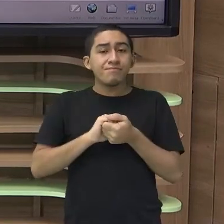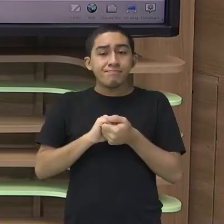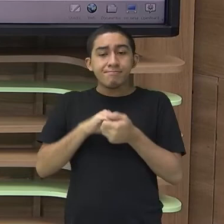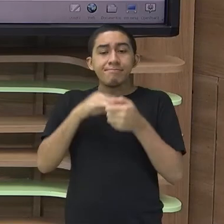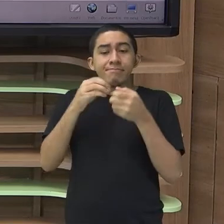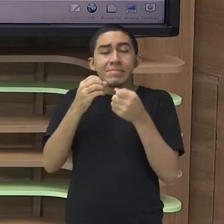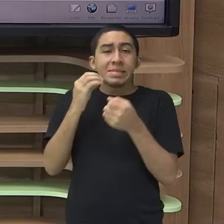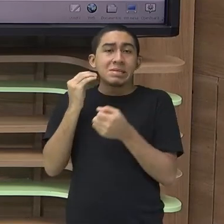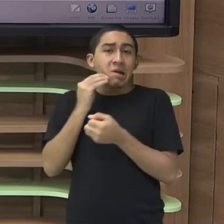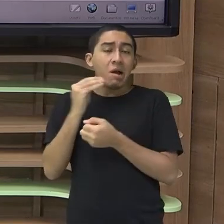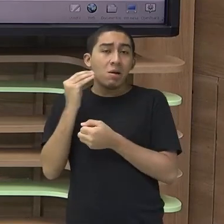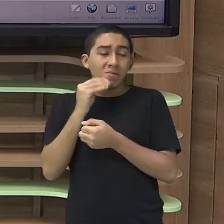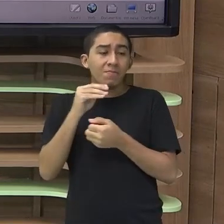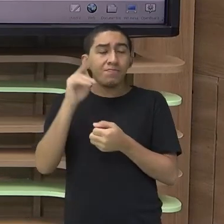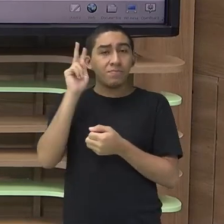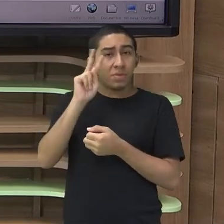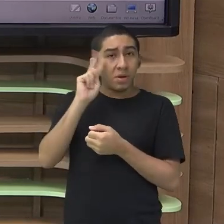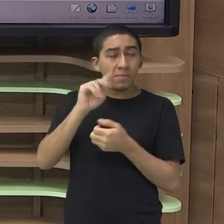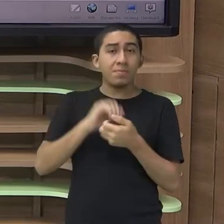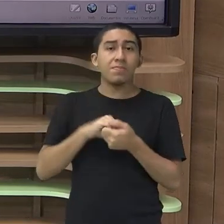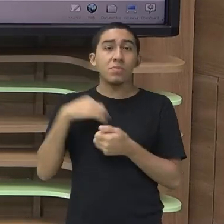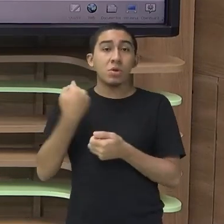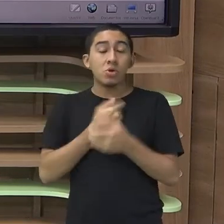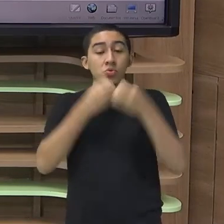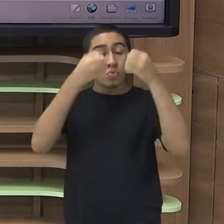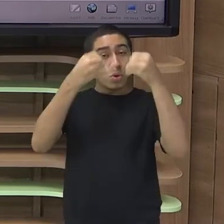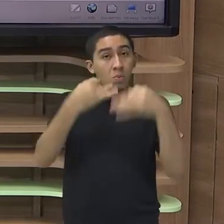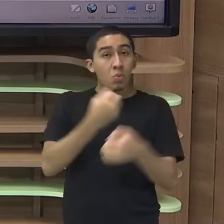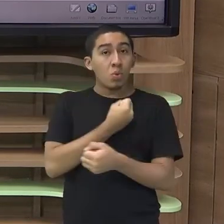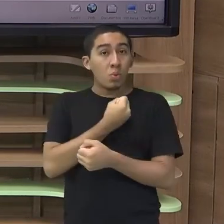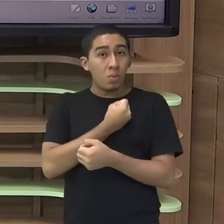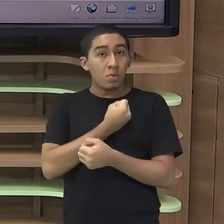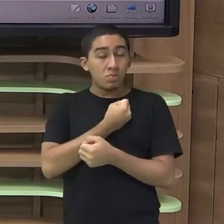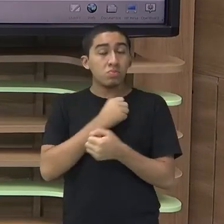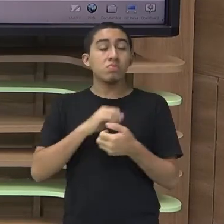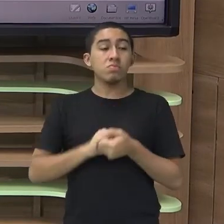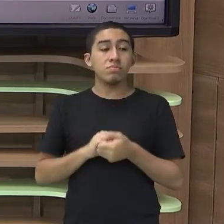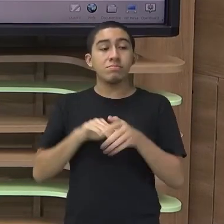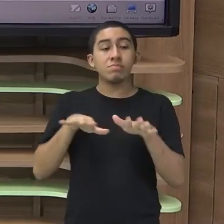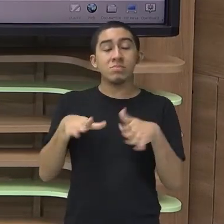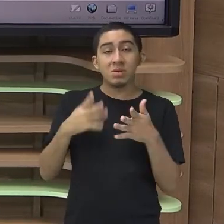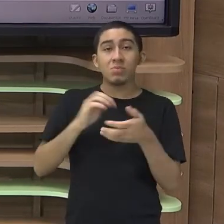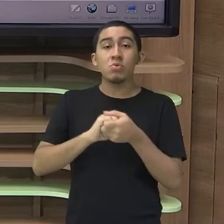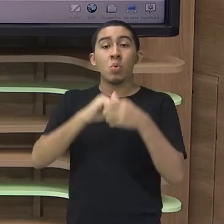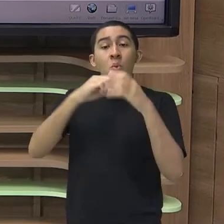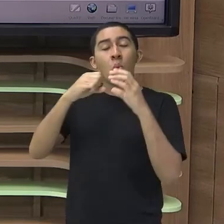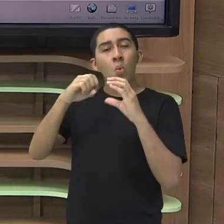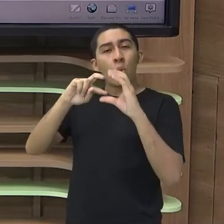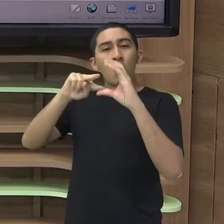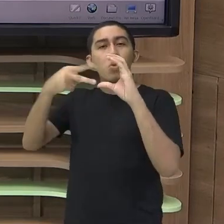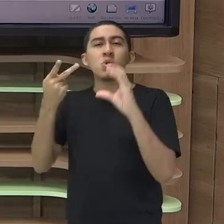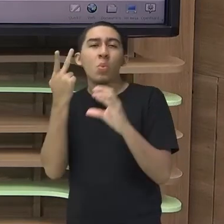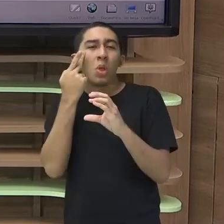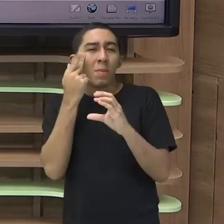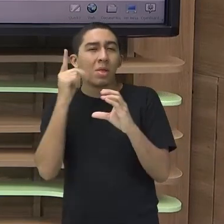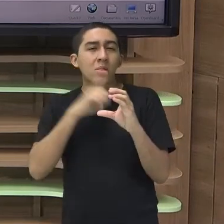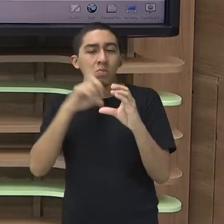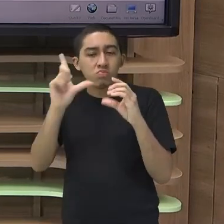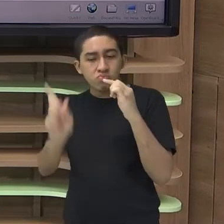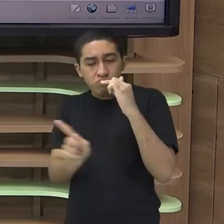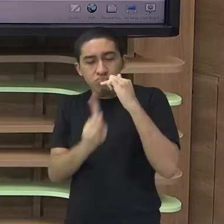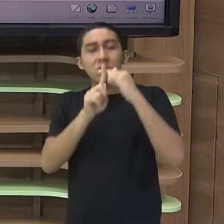deformar. Lembra que a gente falou de mutações numéricas? Os cromossomos estavam normais e você tinha